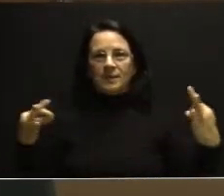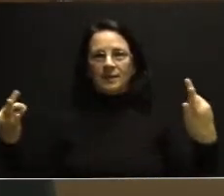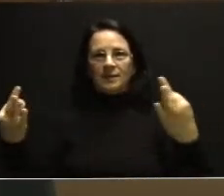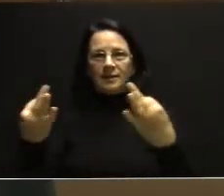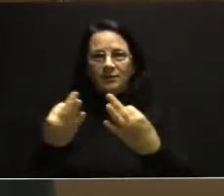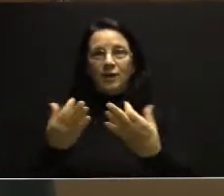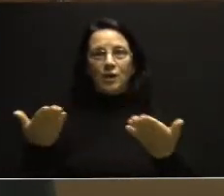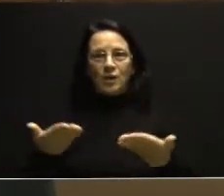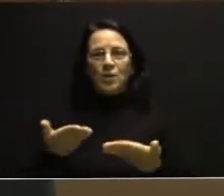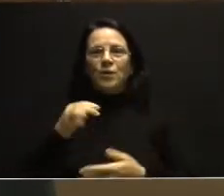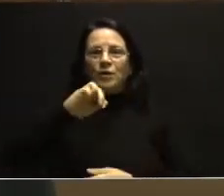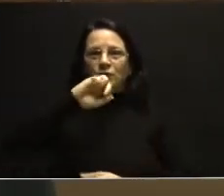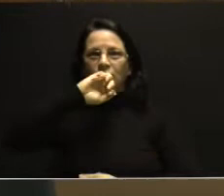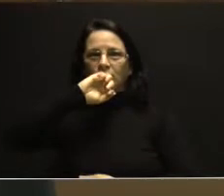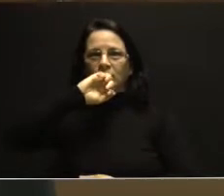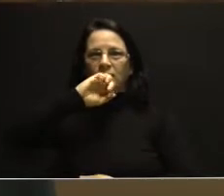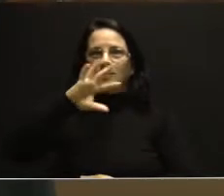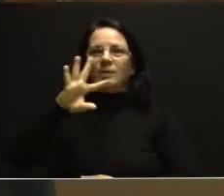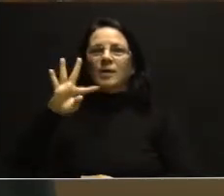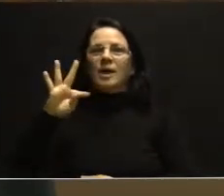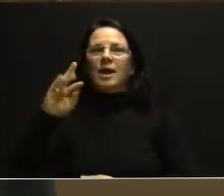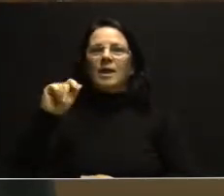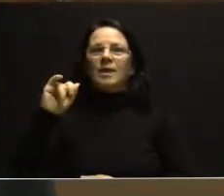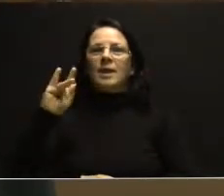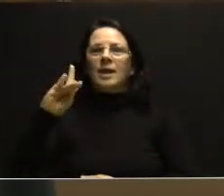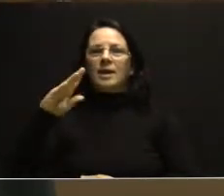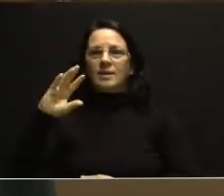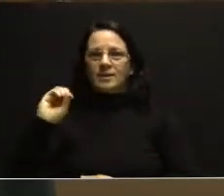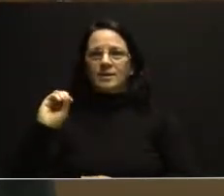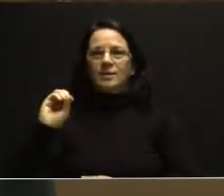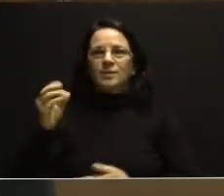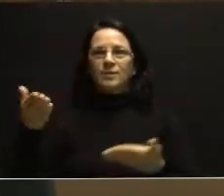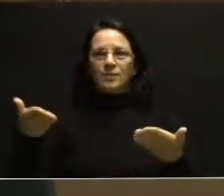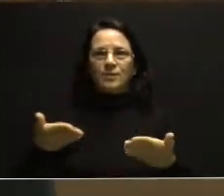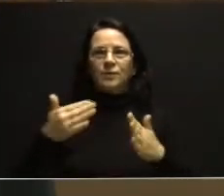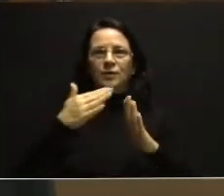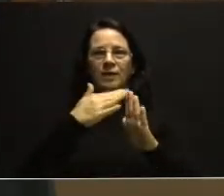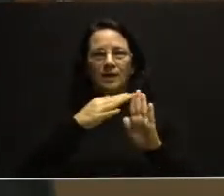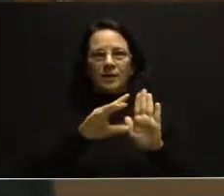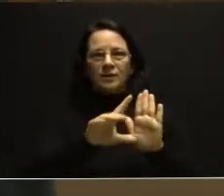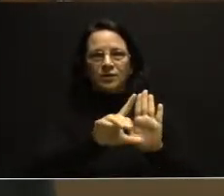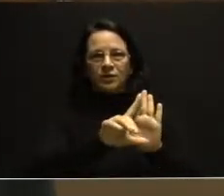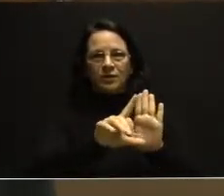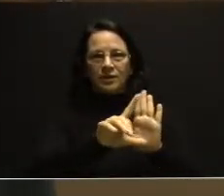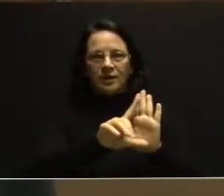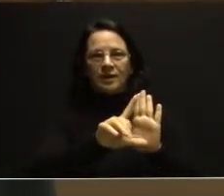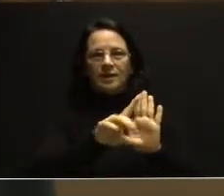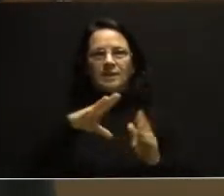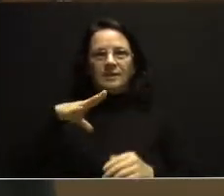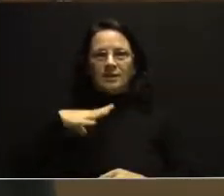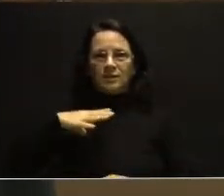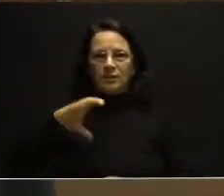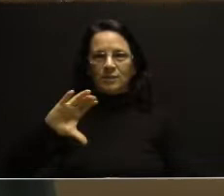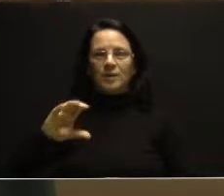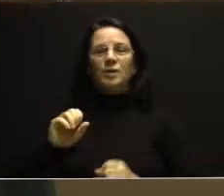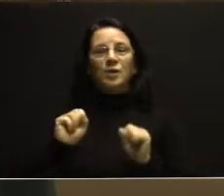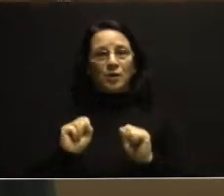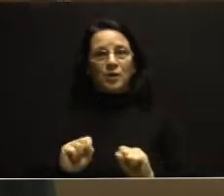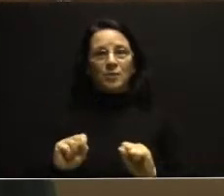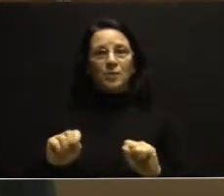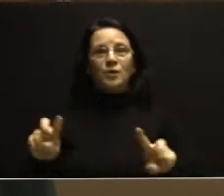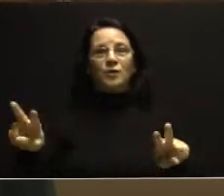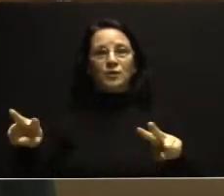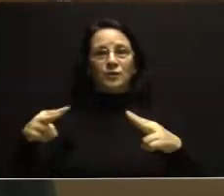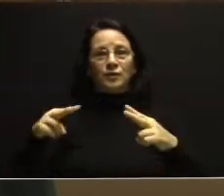como orador oficial o bispo Dom Tarcísio Escaramuça, diretamente do plenário da Câmara Municipal de Cubatão. Você também pode nos